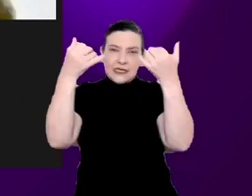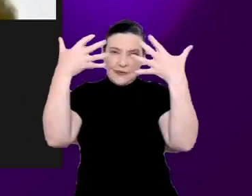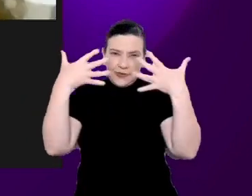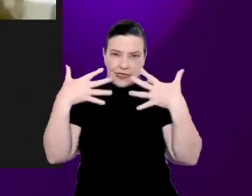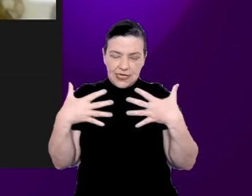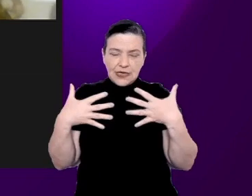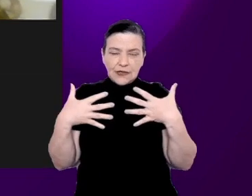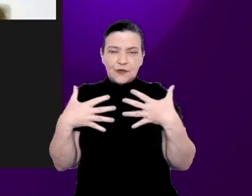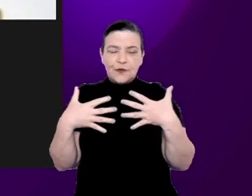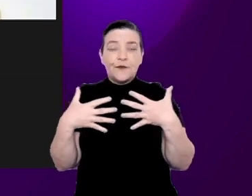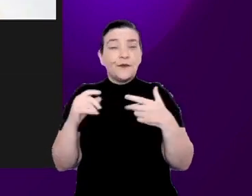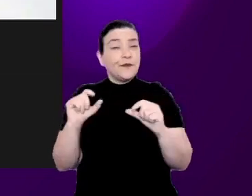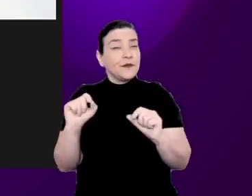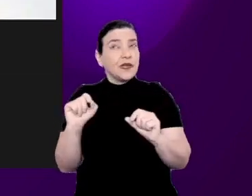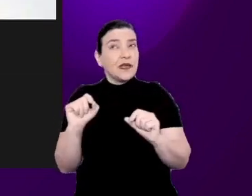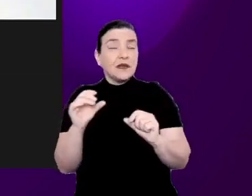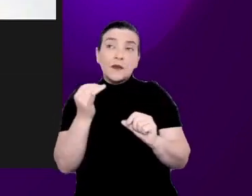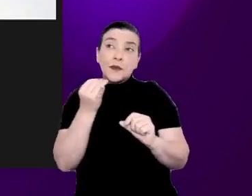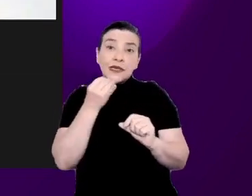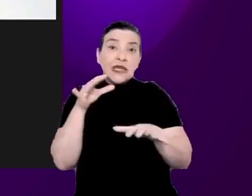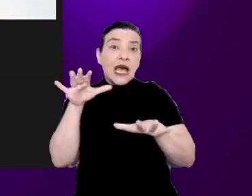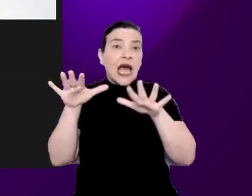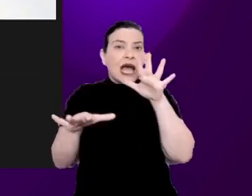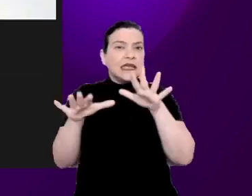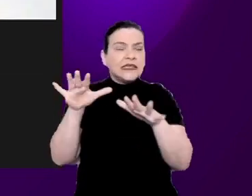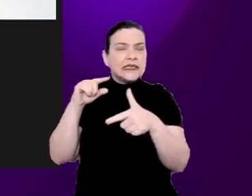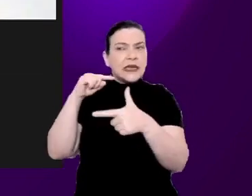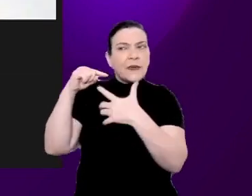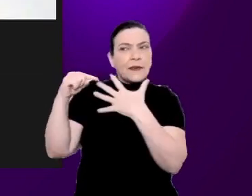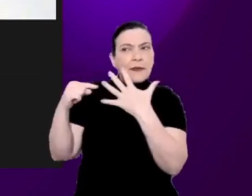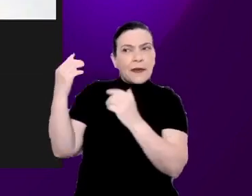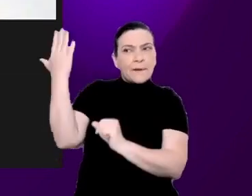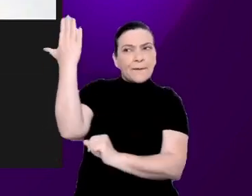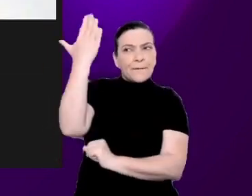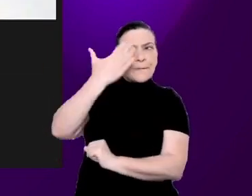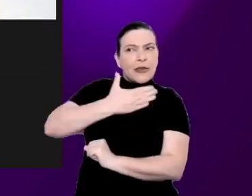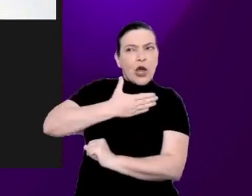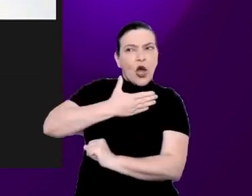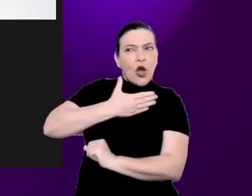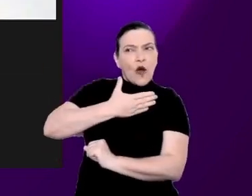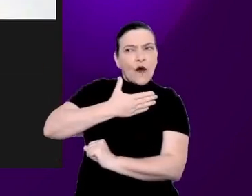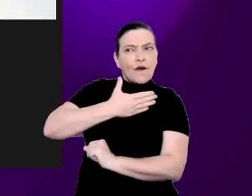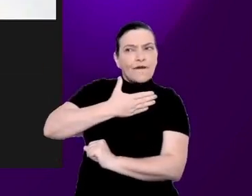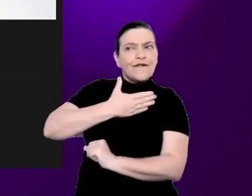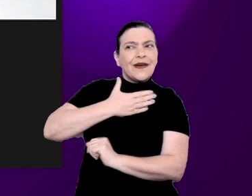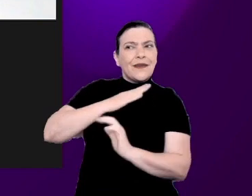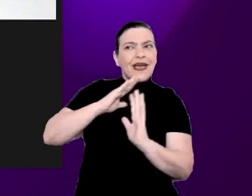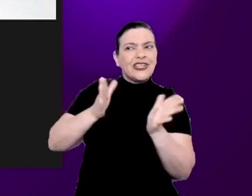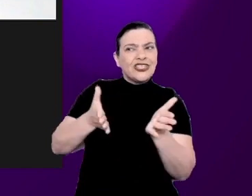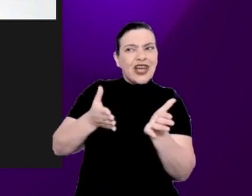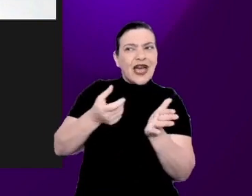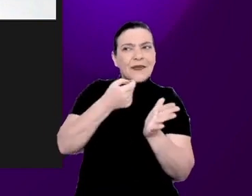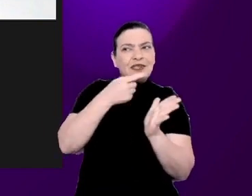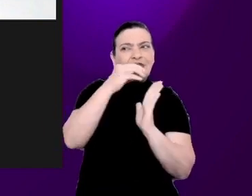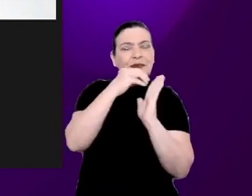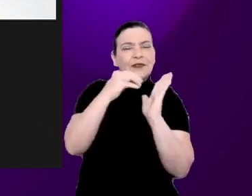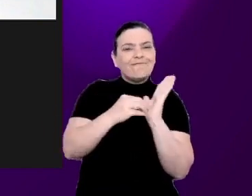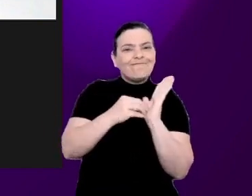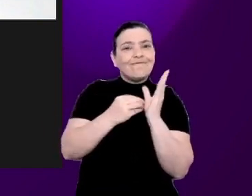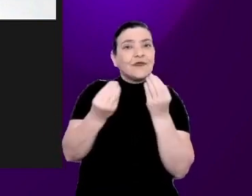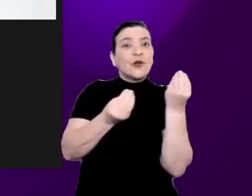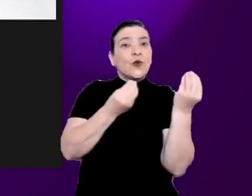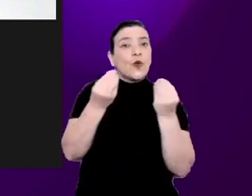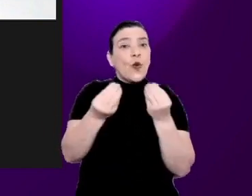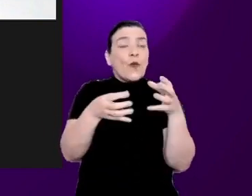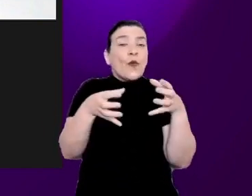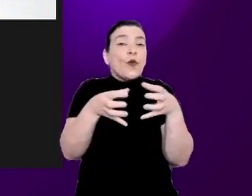essa pergunta de quando as evidências dizem não, mas os medicamentos estão prescritos. Qual é o papel dos farmacêuticos nos